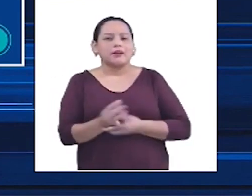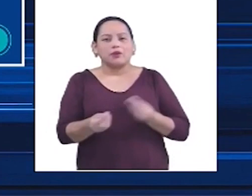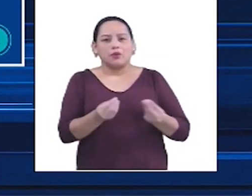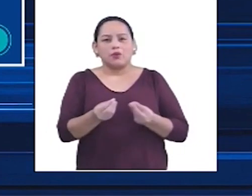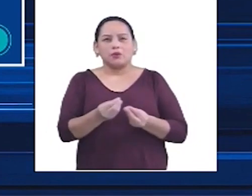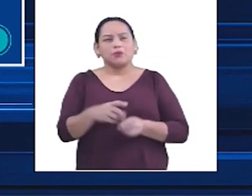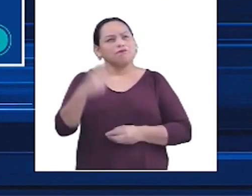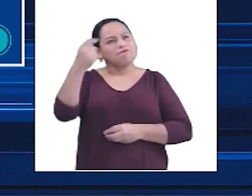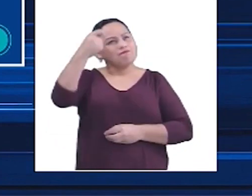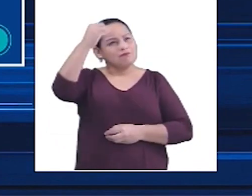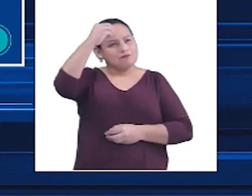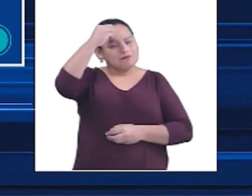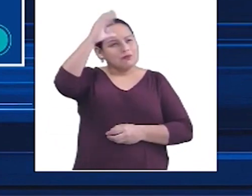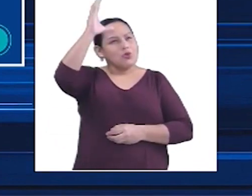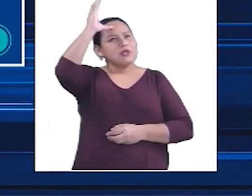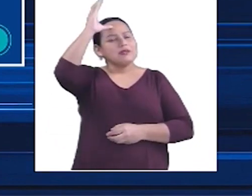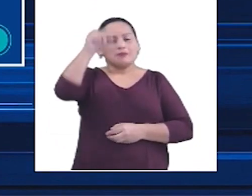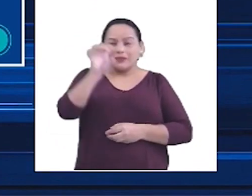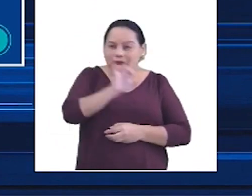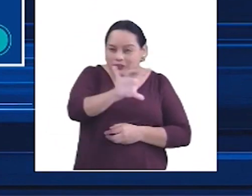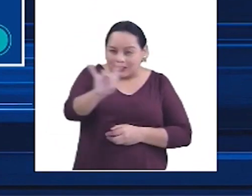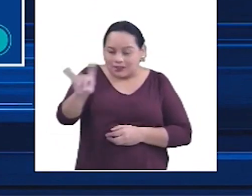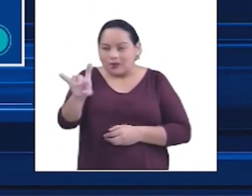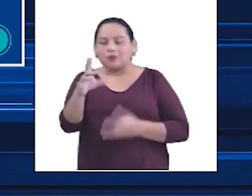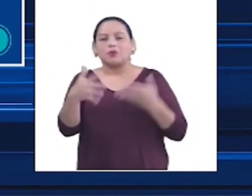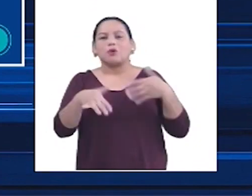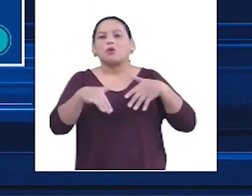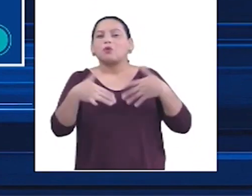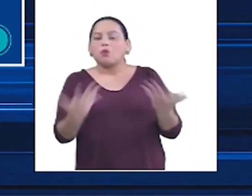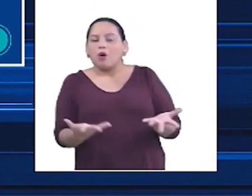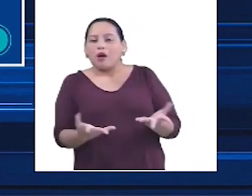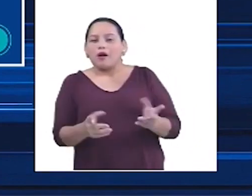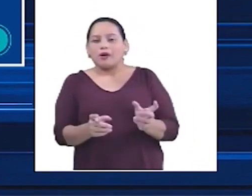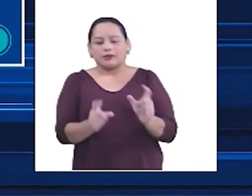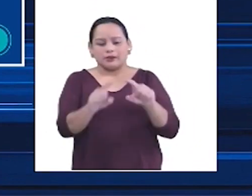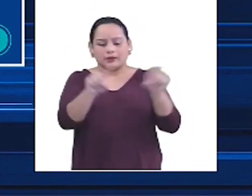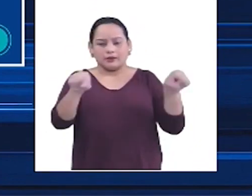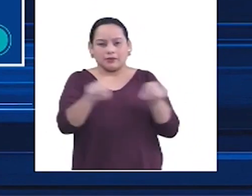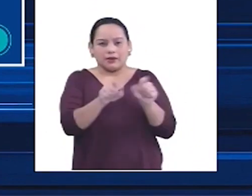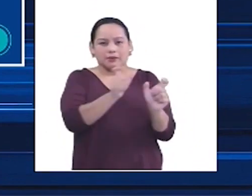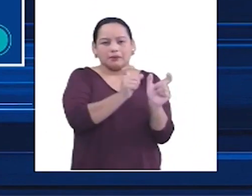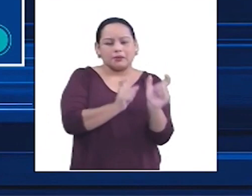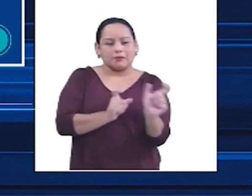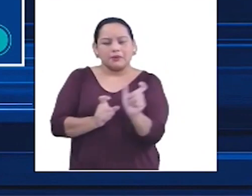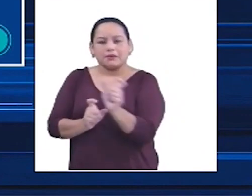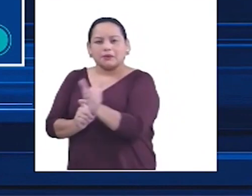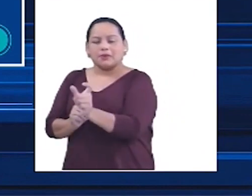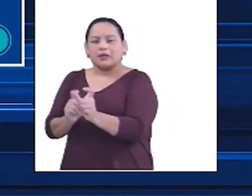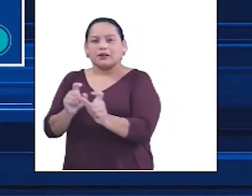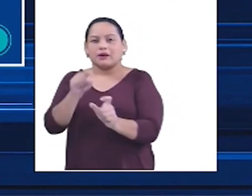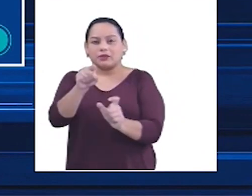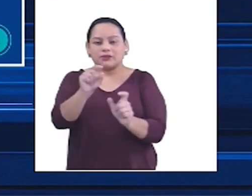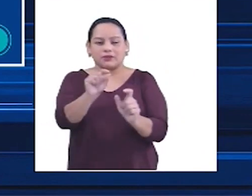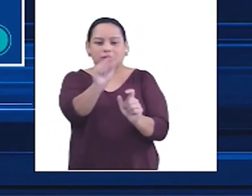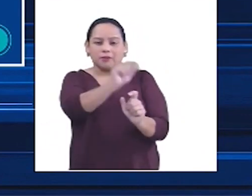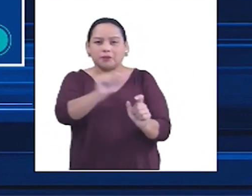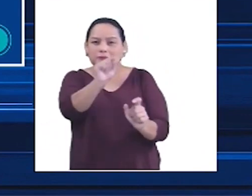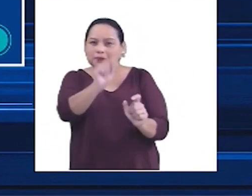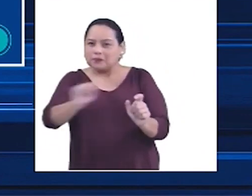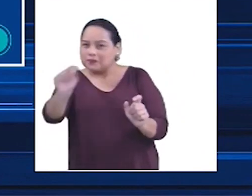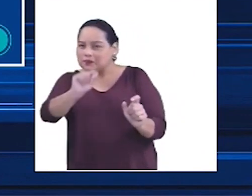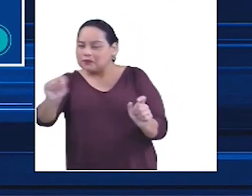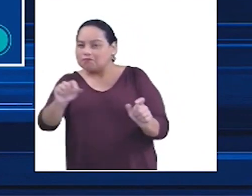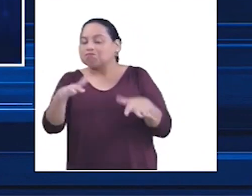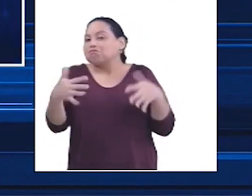acessar o conhecimento prévio aí de vocês, né? Quais são as formas do verbo to be no passado? Destaque-as, ok?